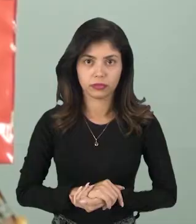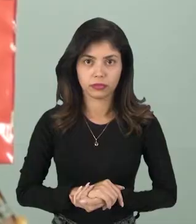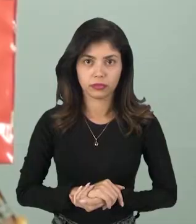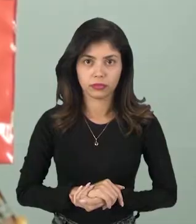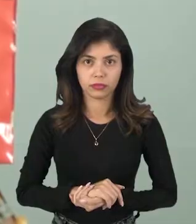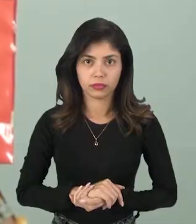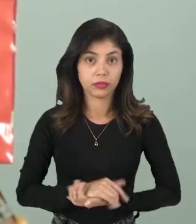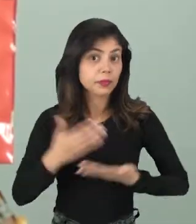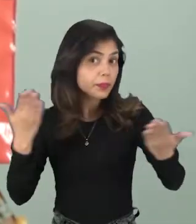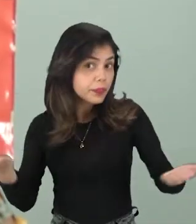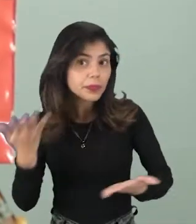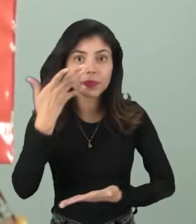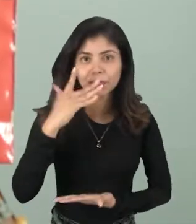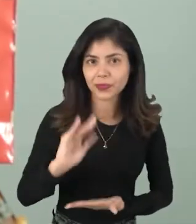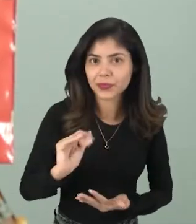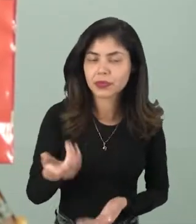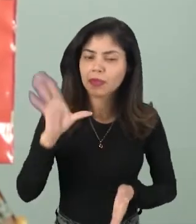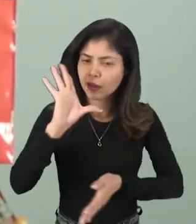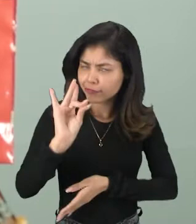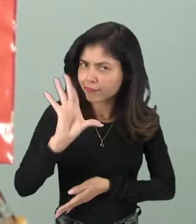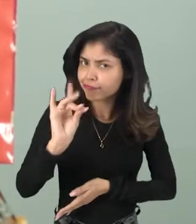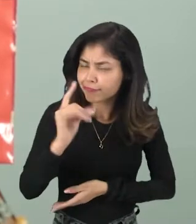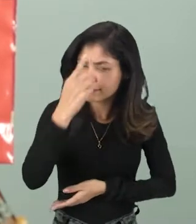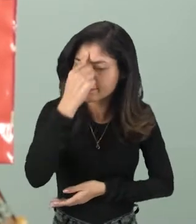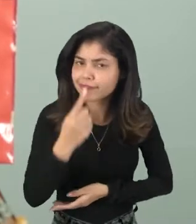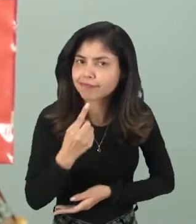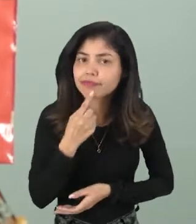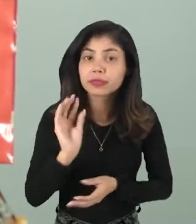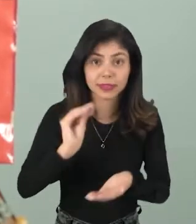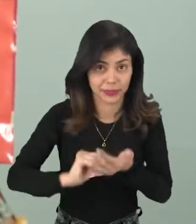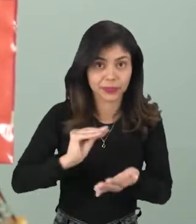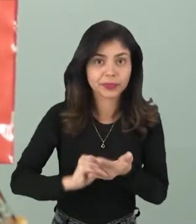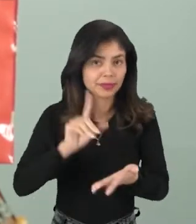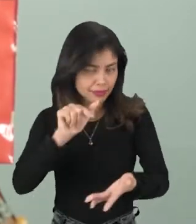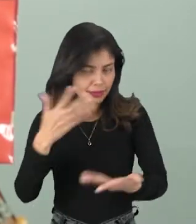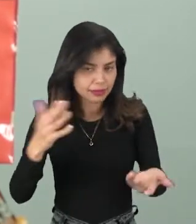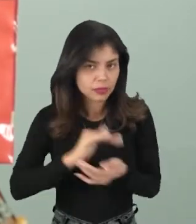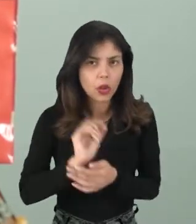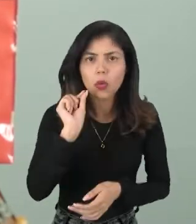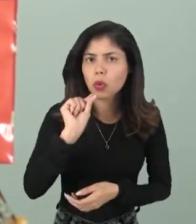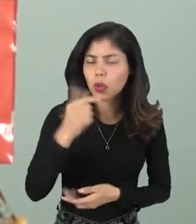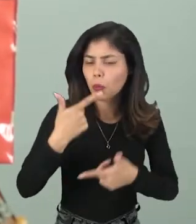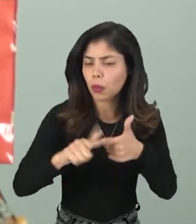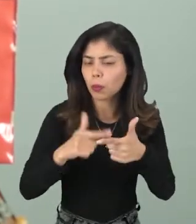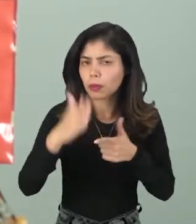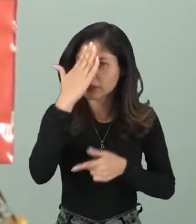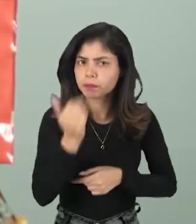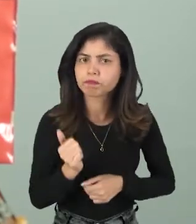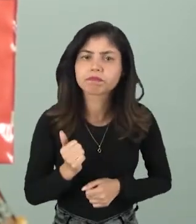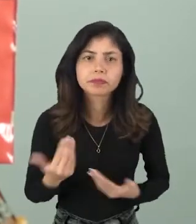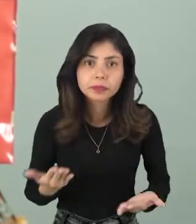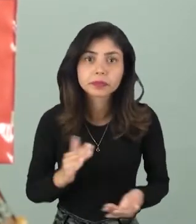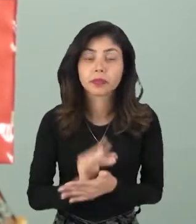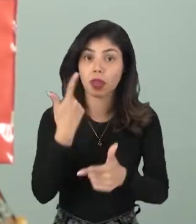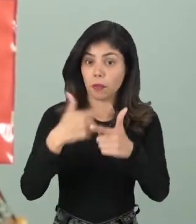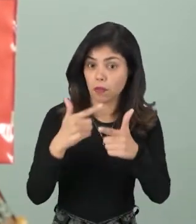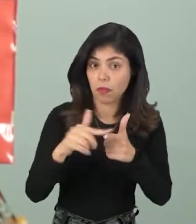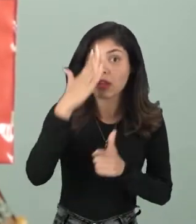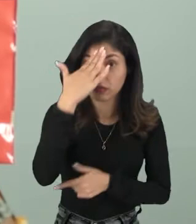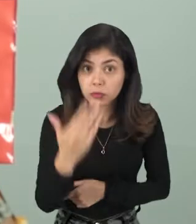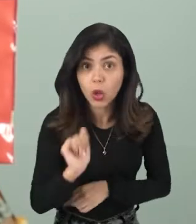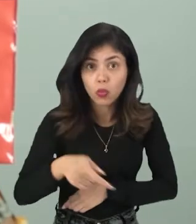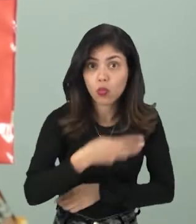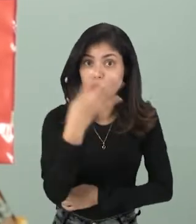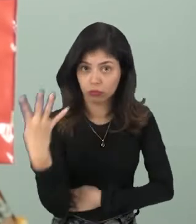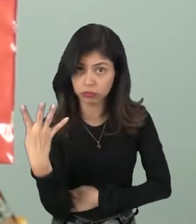Olhem só então crianças colocamos as figurinhas restantes não é mesmo e o que o problema quer saber o problema quer